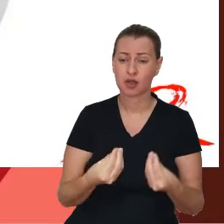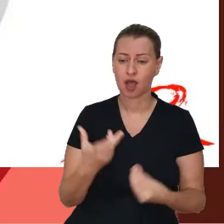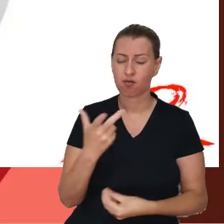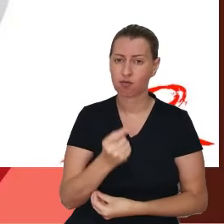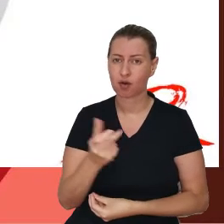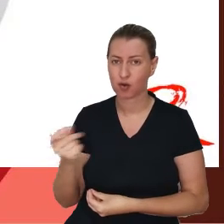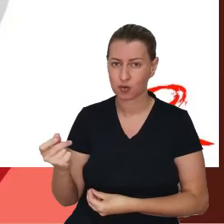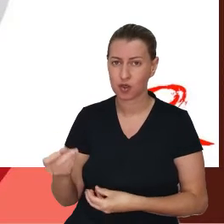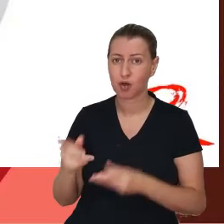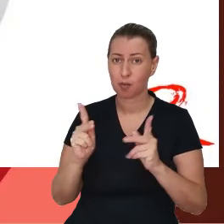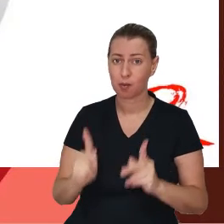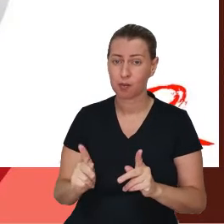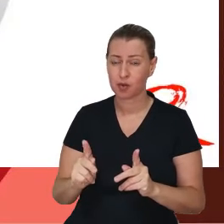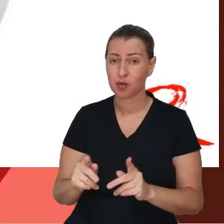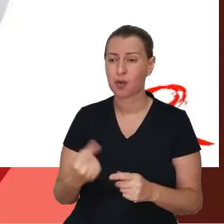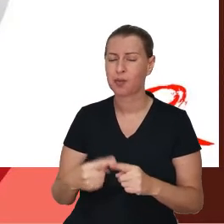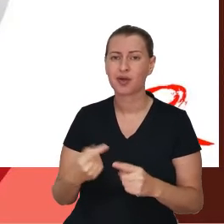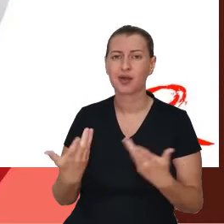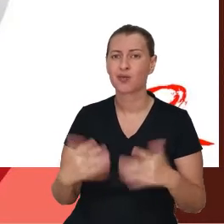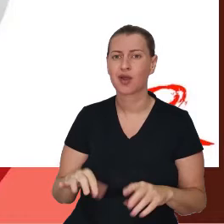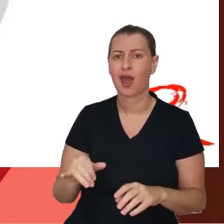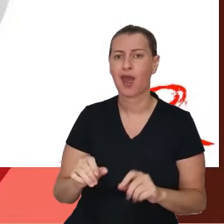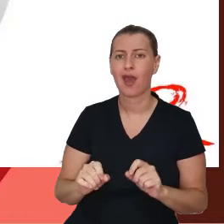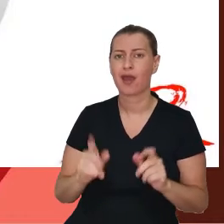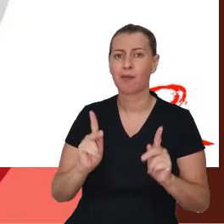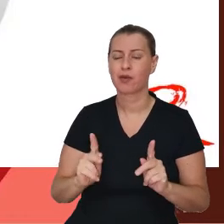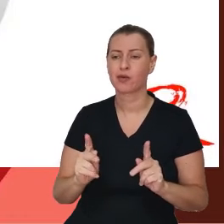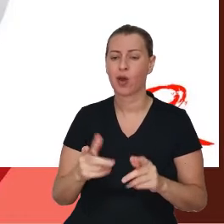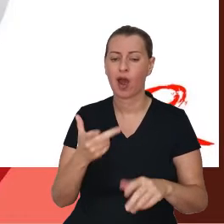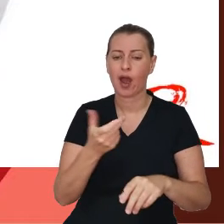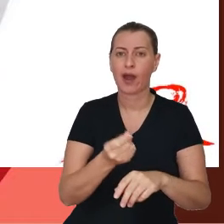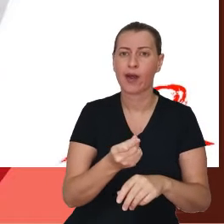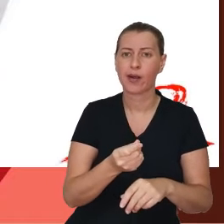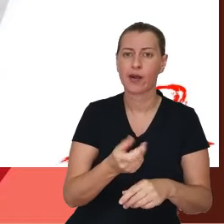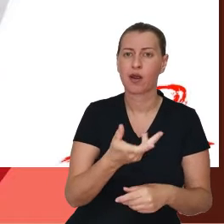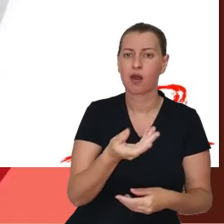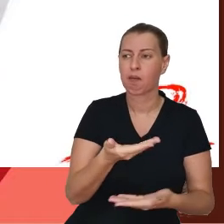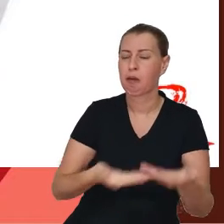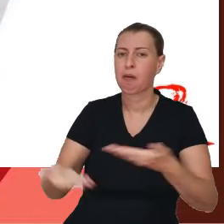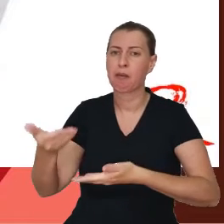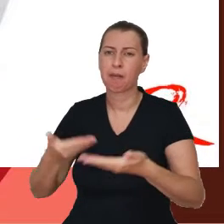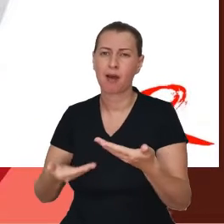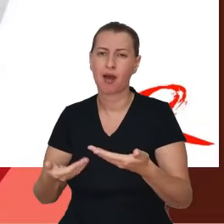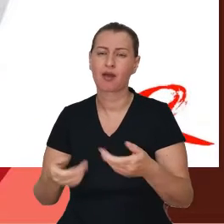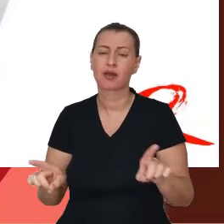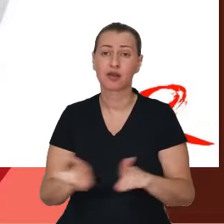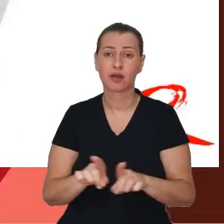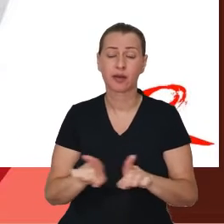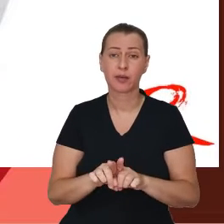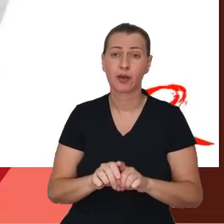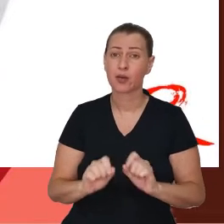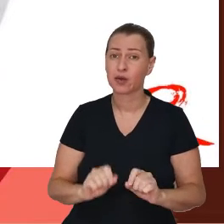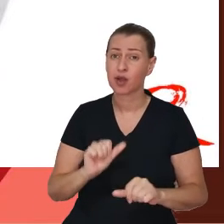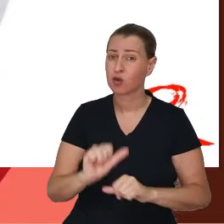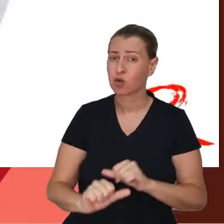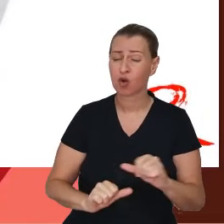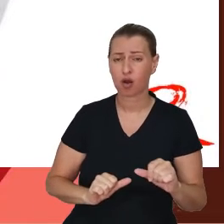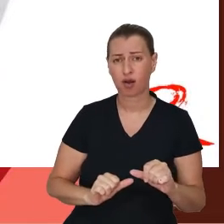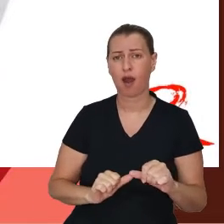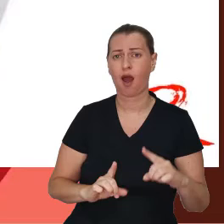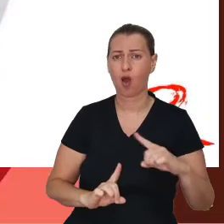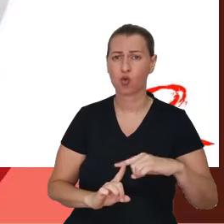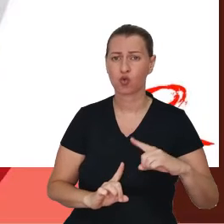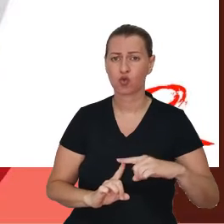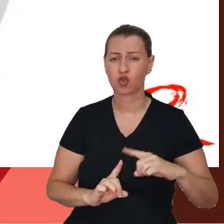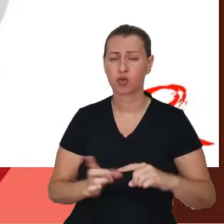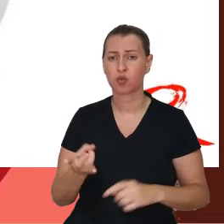pessoas compartilhassem a mesma, ou sugerir redução de danos no sentido de trocar o tipo